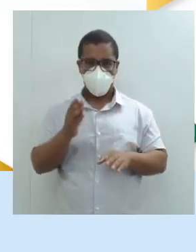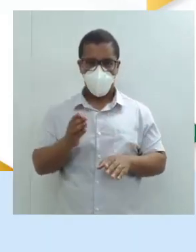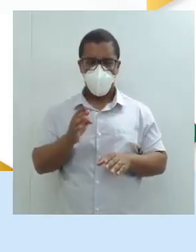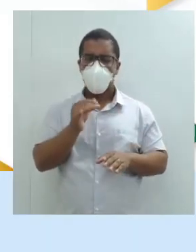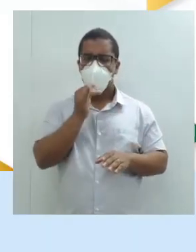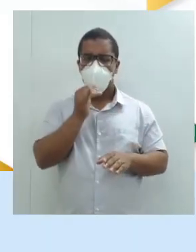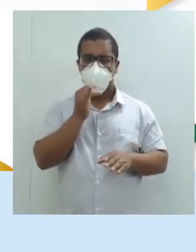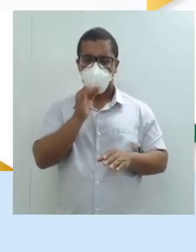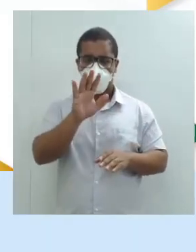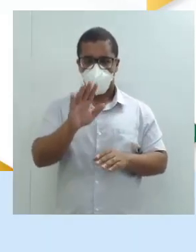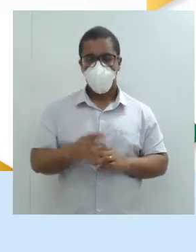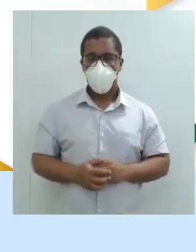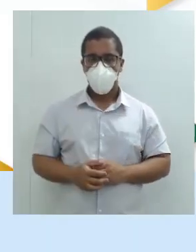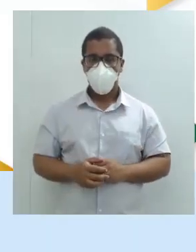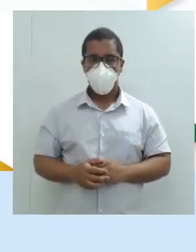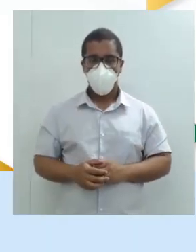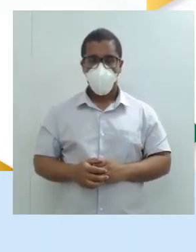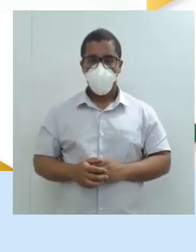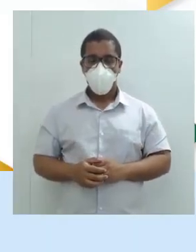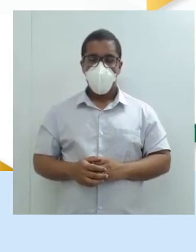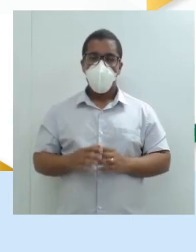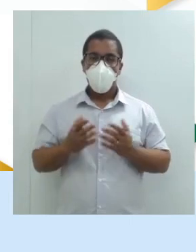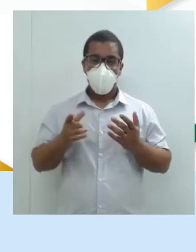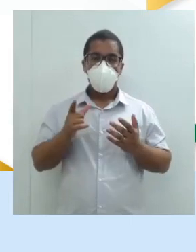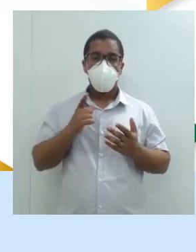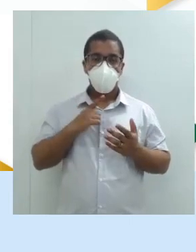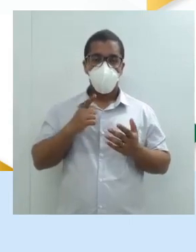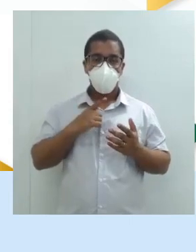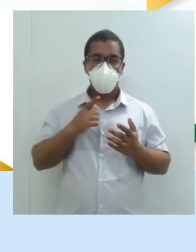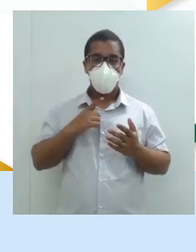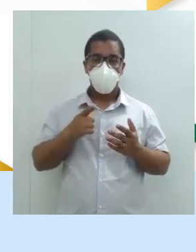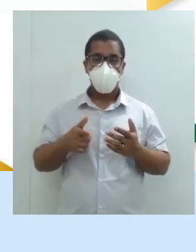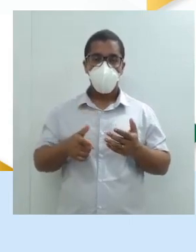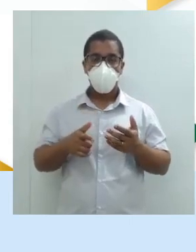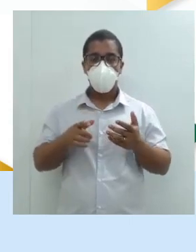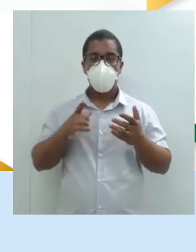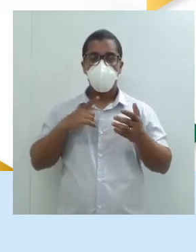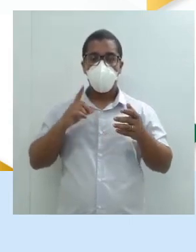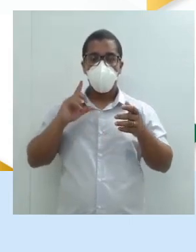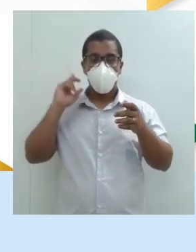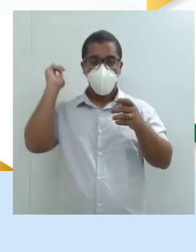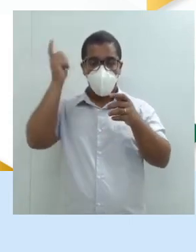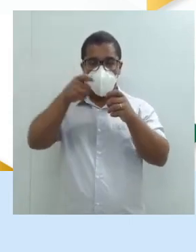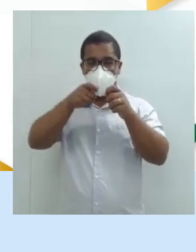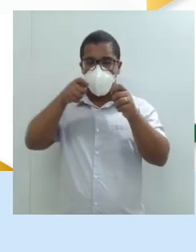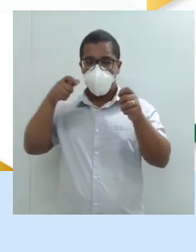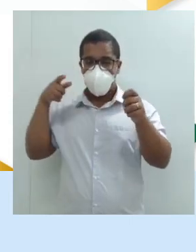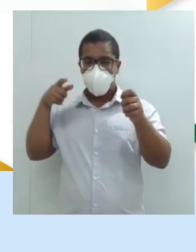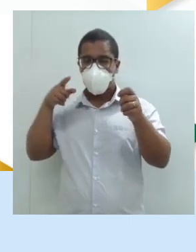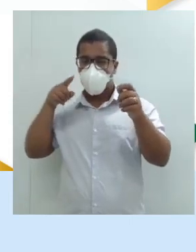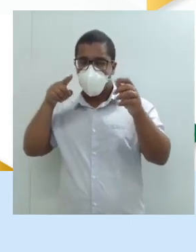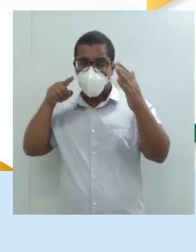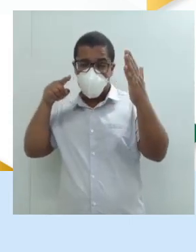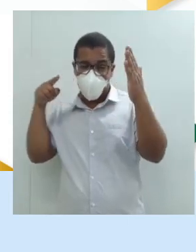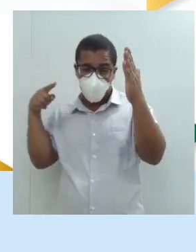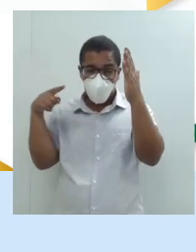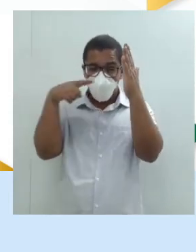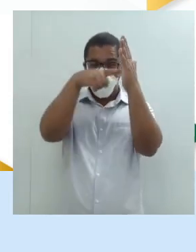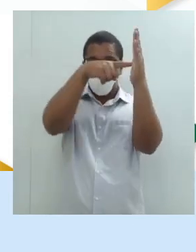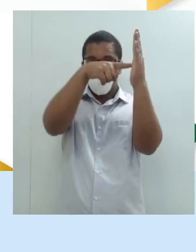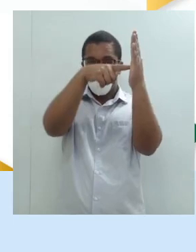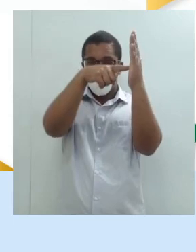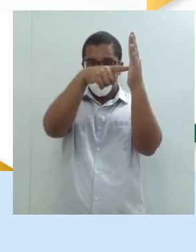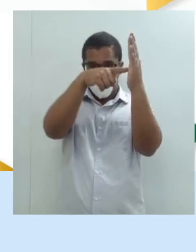dar exemplos? Claro. Exemplo do esporte tiro ao alvo, né? Então, eu quero atingir um alvo, o do